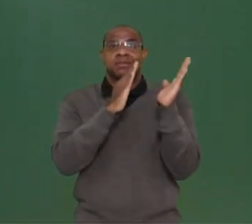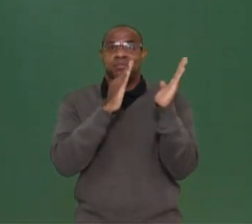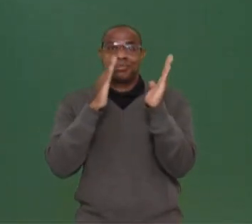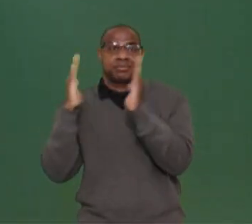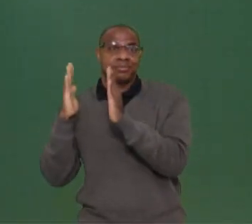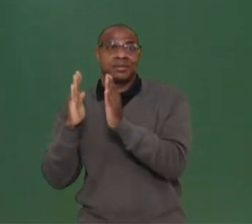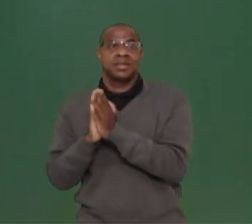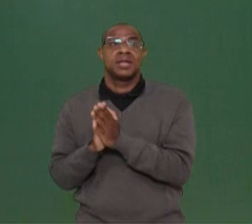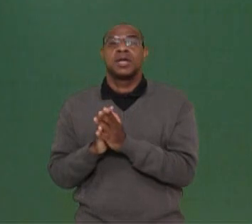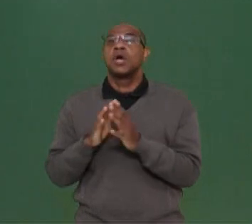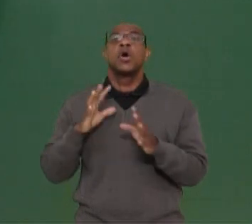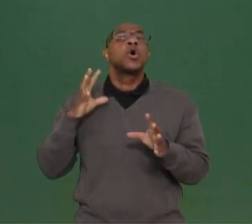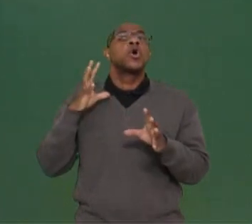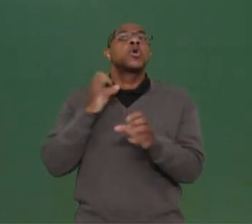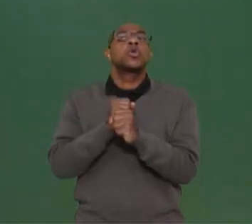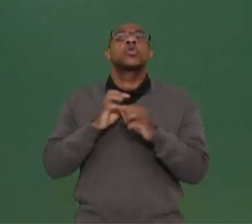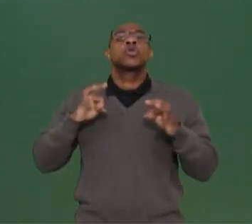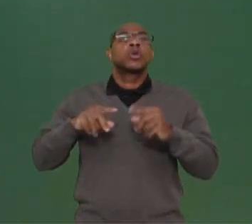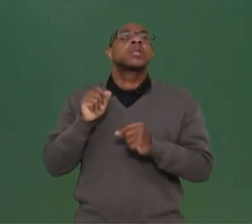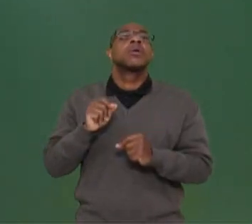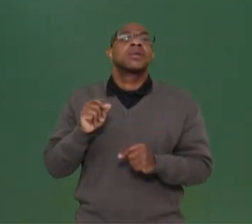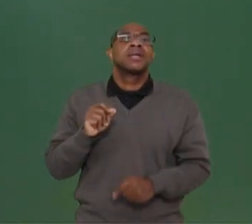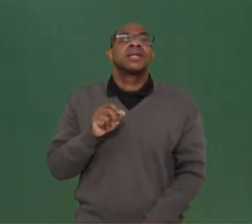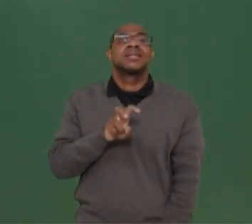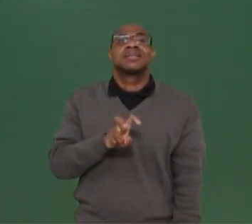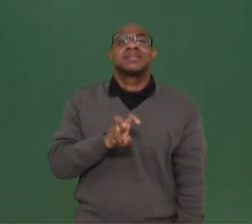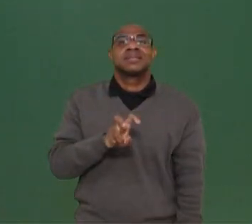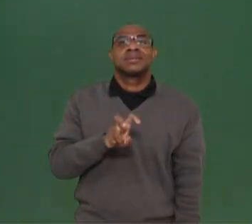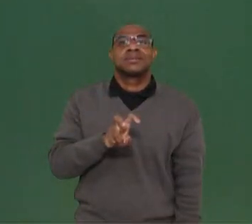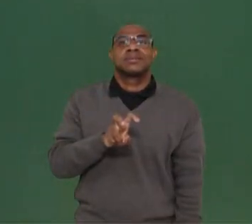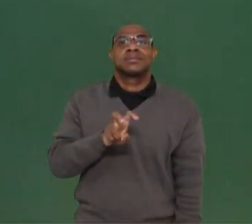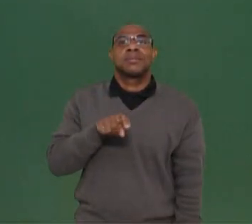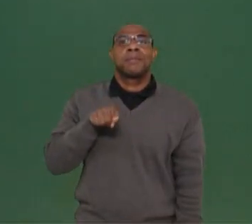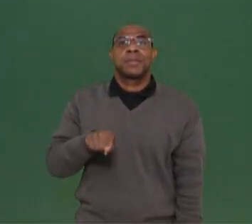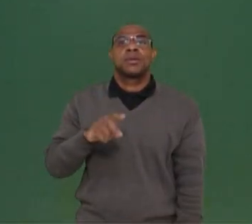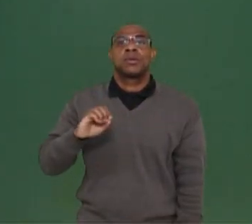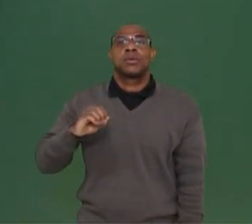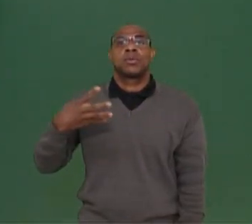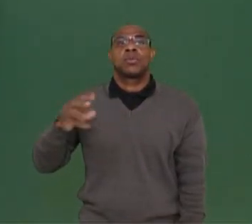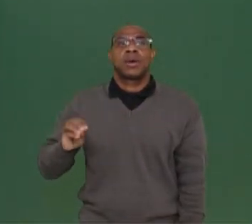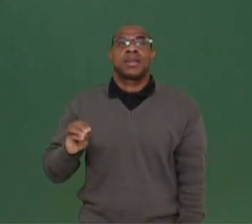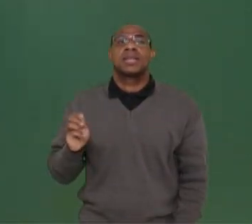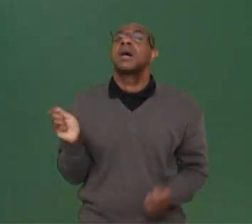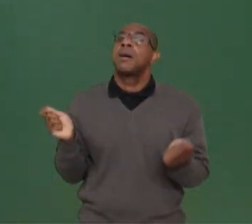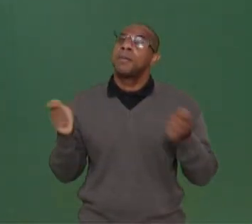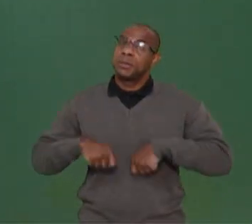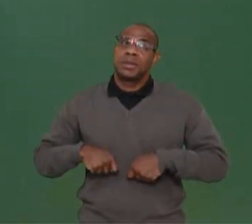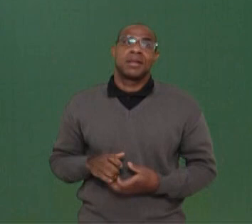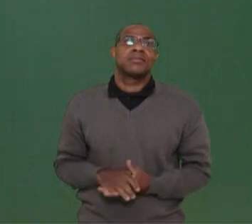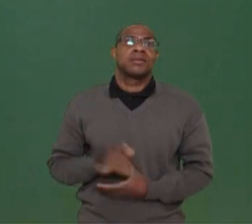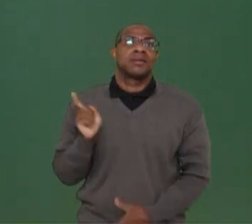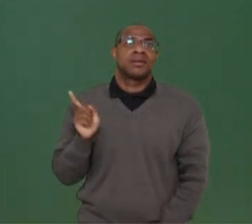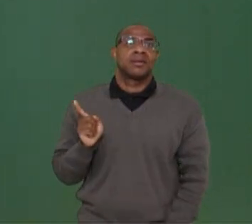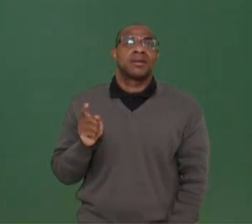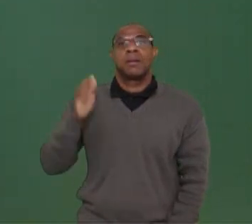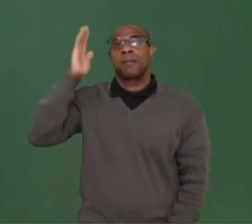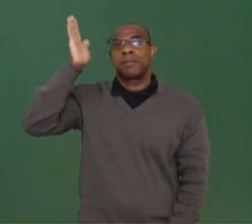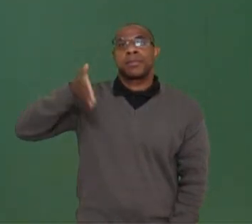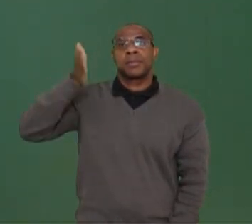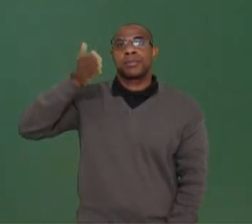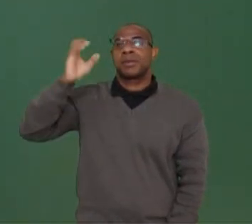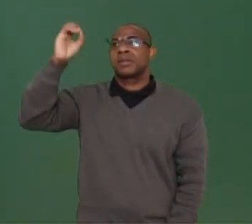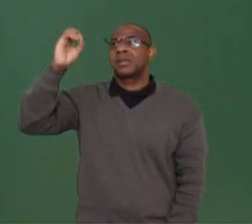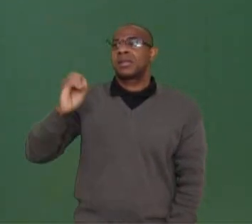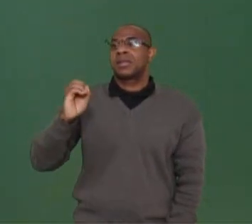de 5.040 possibilidades. Certo? Então, vou cancelar esse zero aqui. Vou simplificar tirando esse